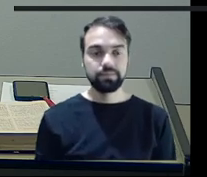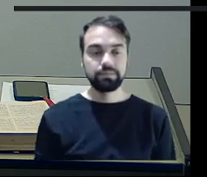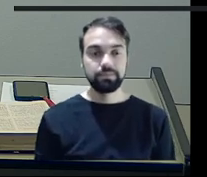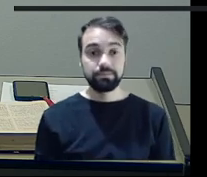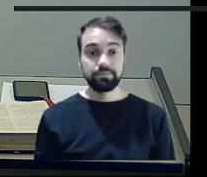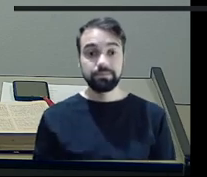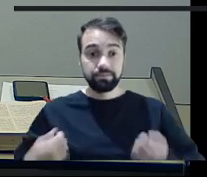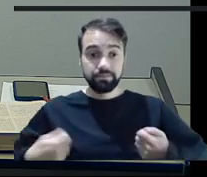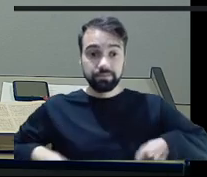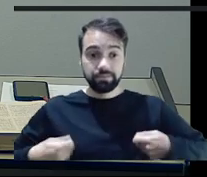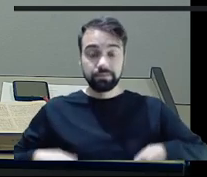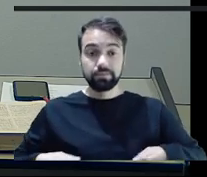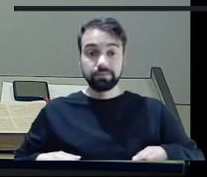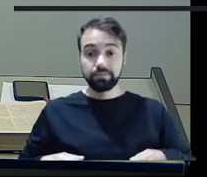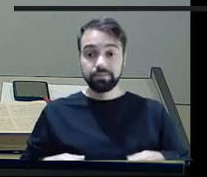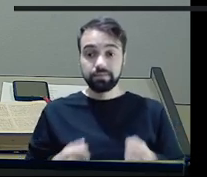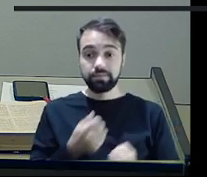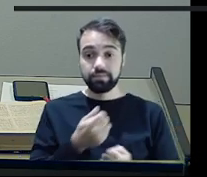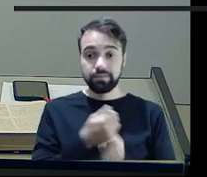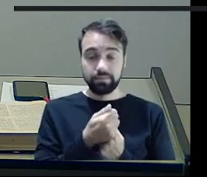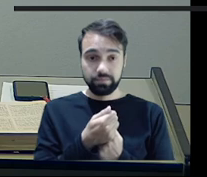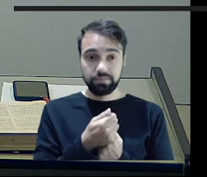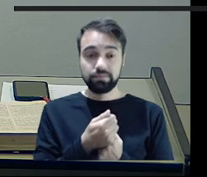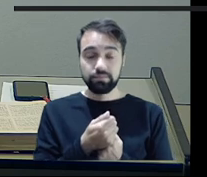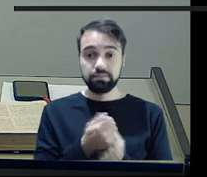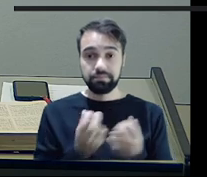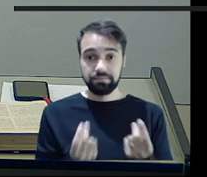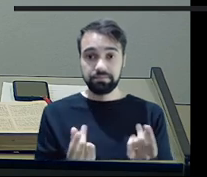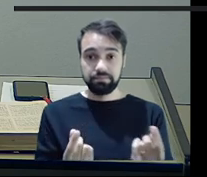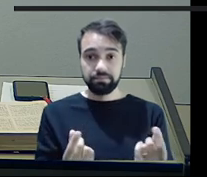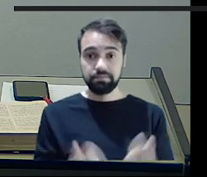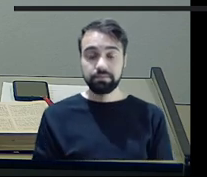necessitam de assistências permanentes.